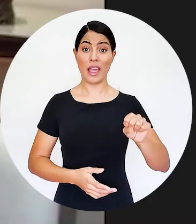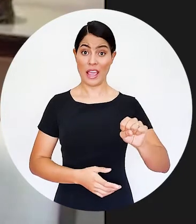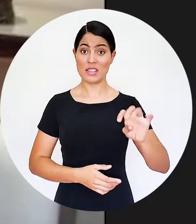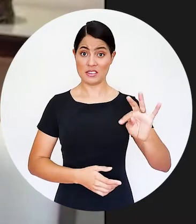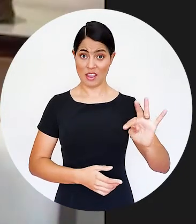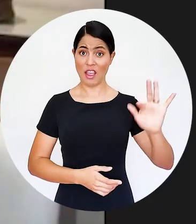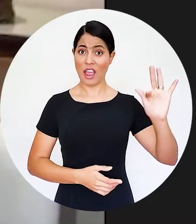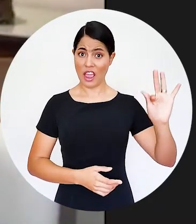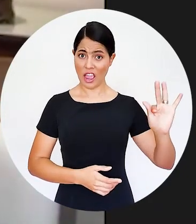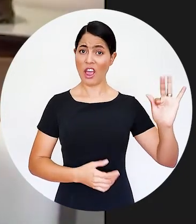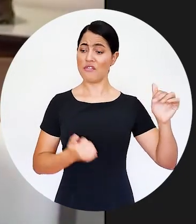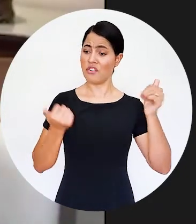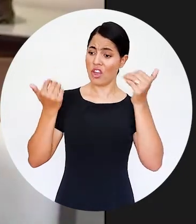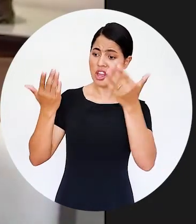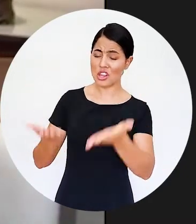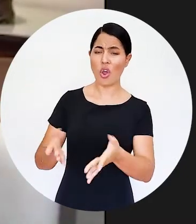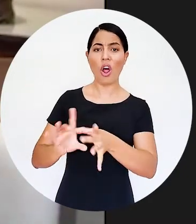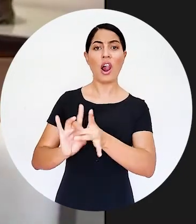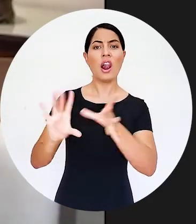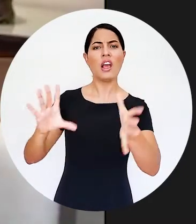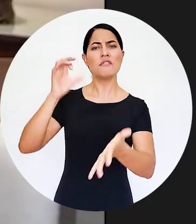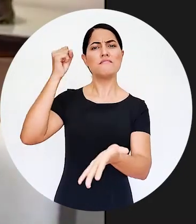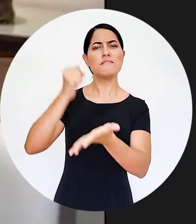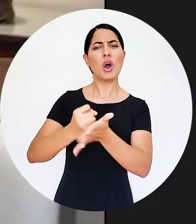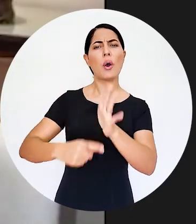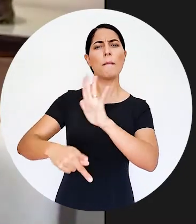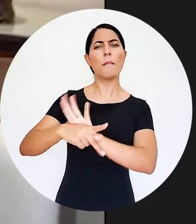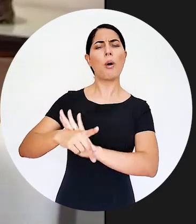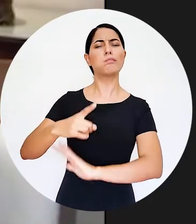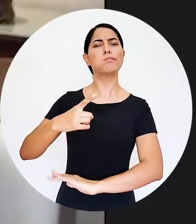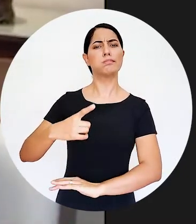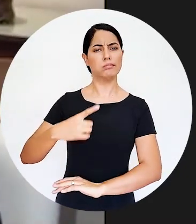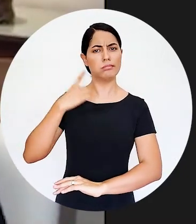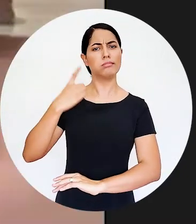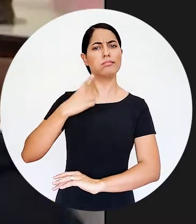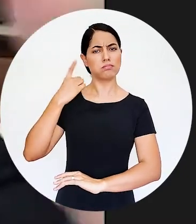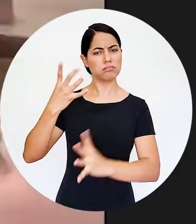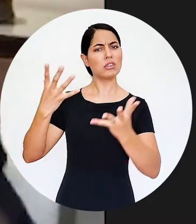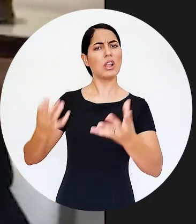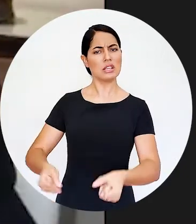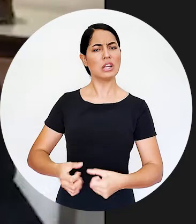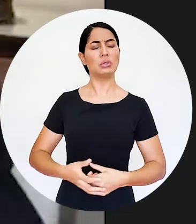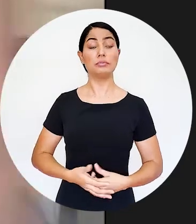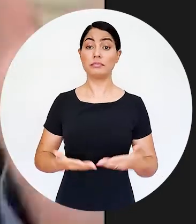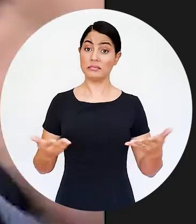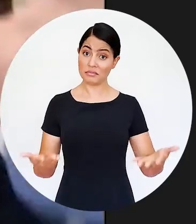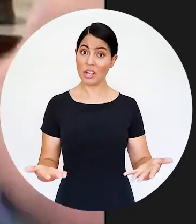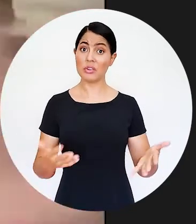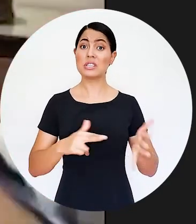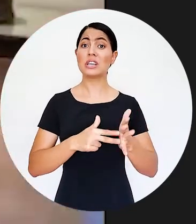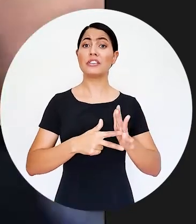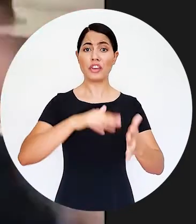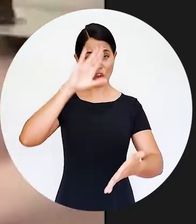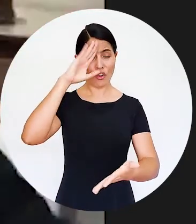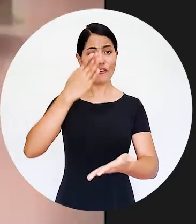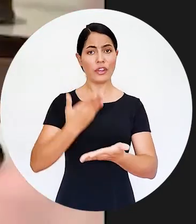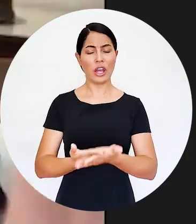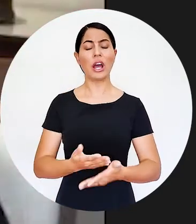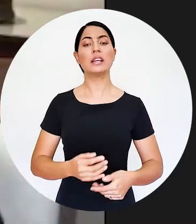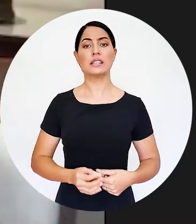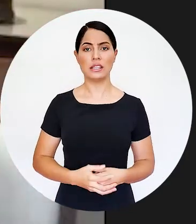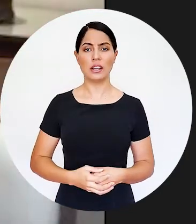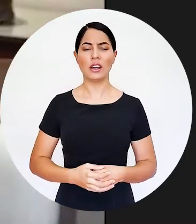que o Supremo deu para advocacia em outras palavras né o juiz do trabalho outros vídeos de 30 de